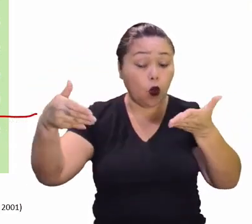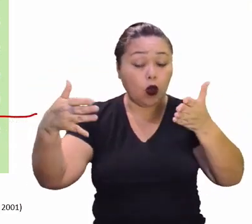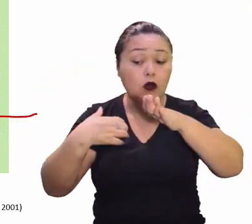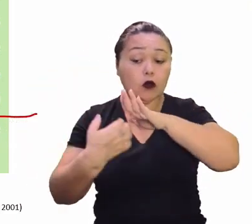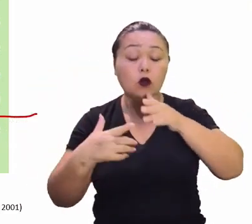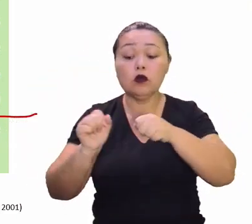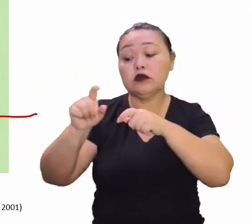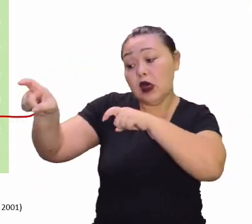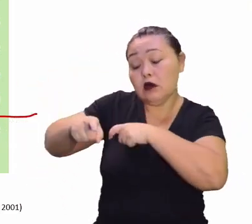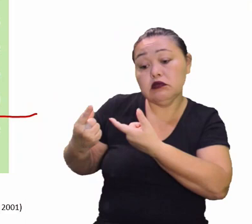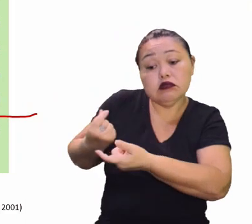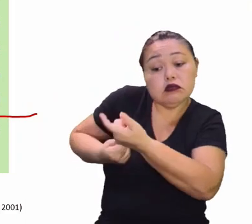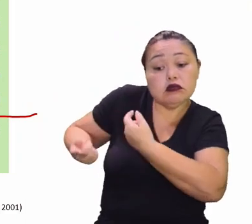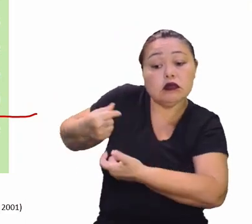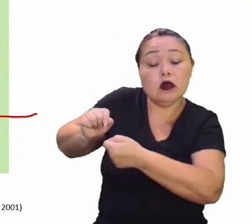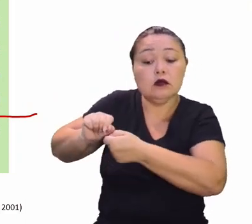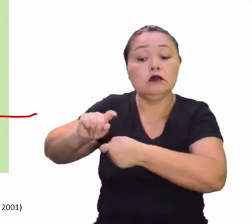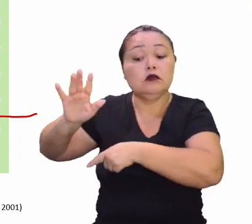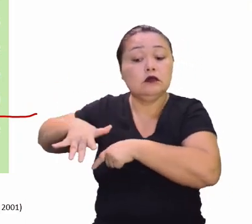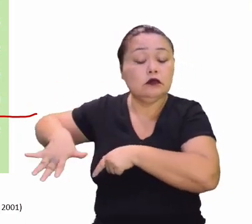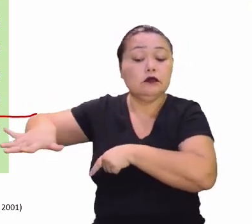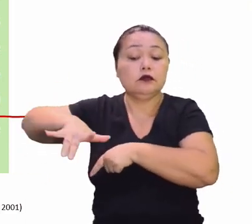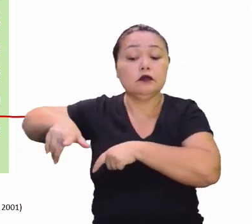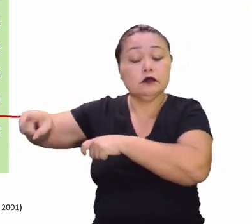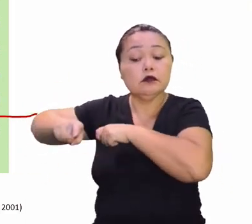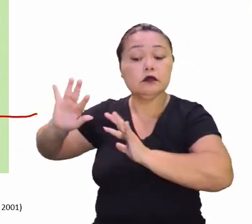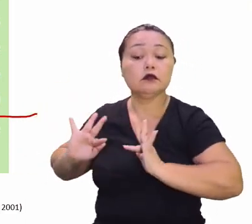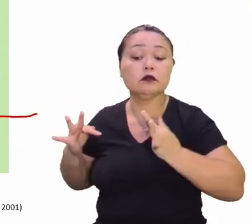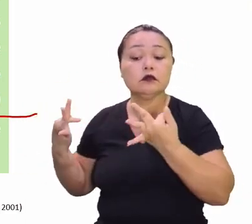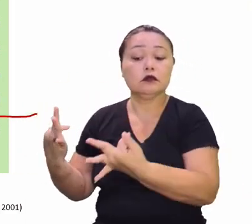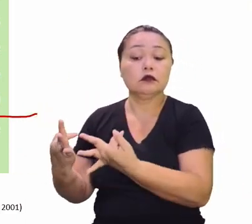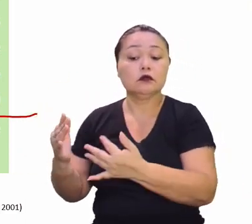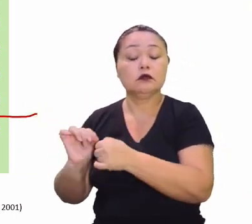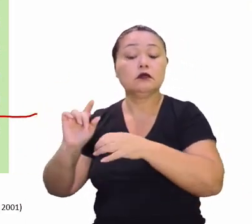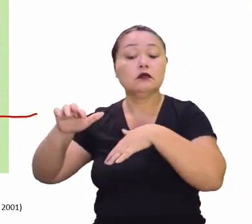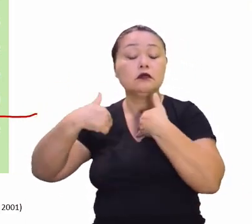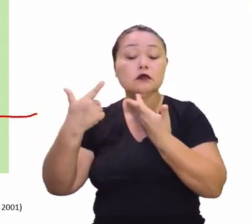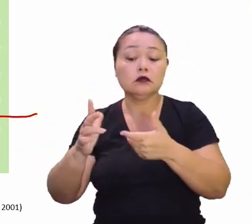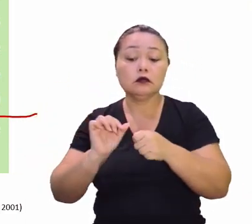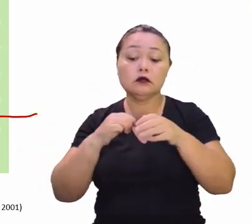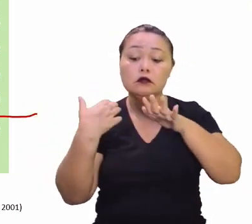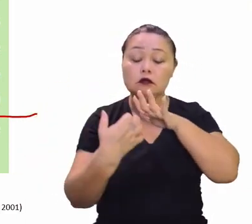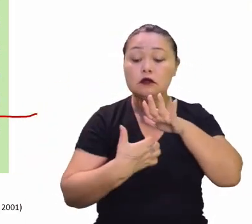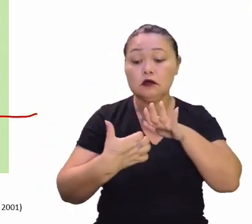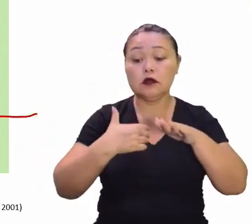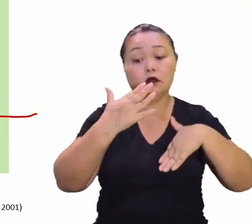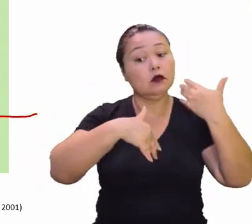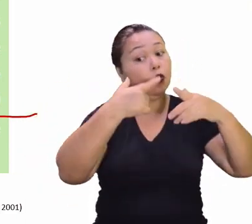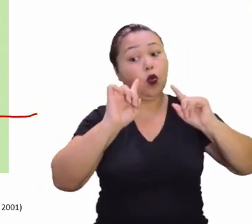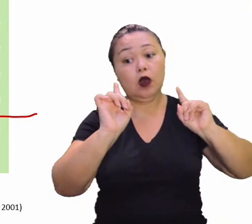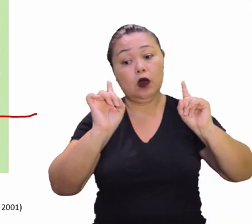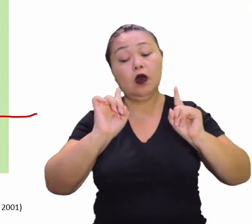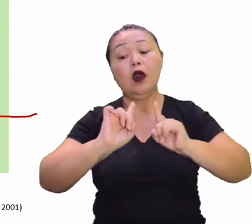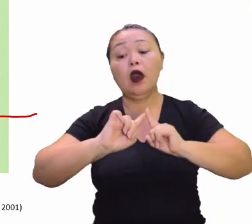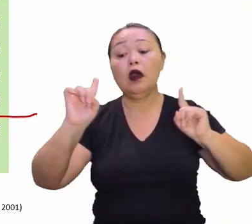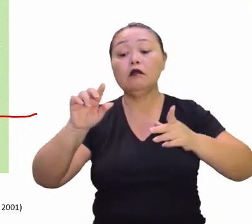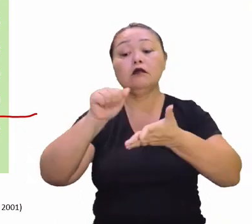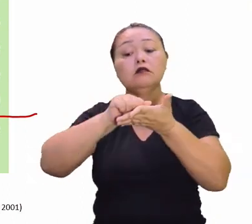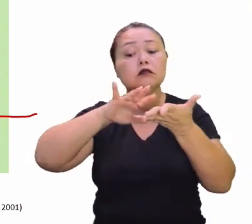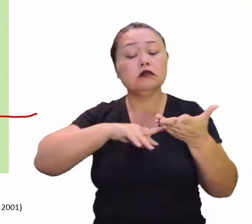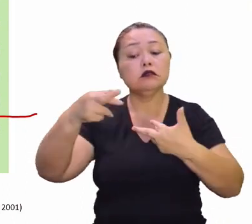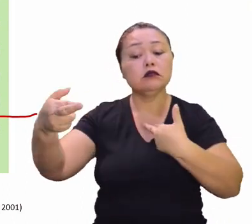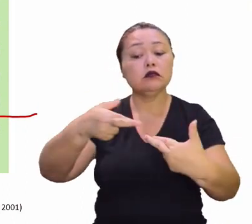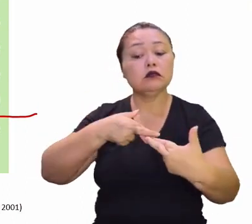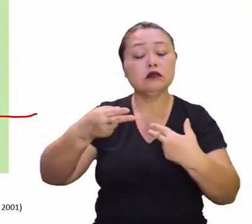aí o agronegócio, né, os produtos da agricultura familiar. A indústria ainda não é tão desenvolvida, mas essa